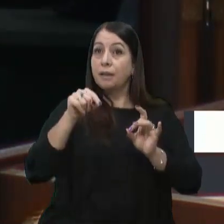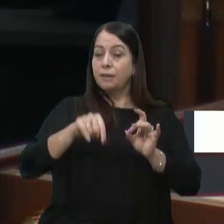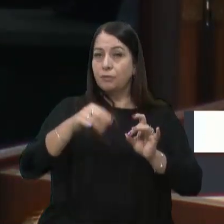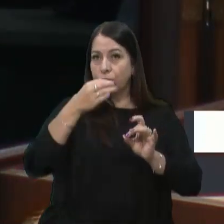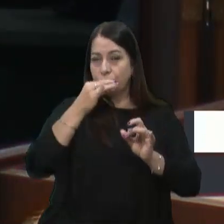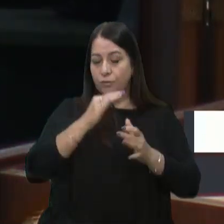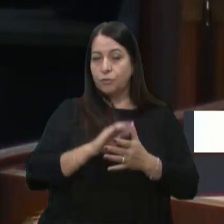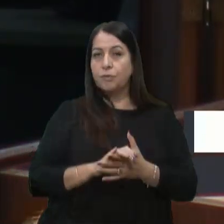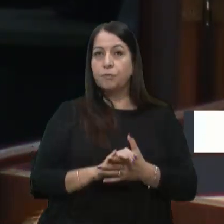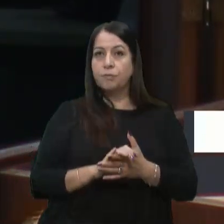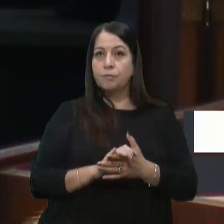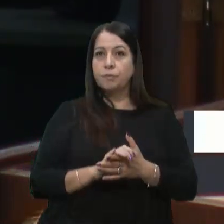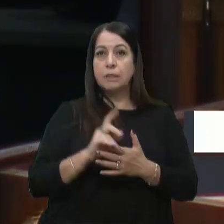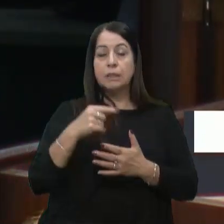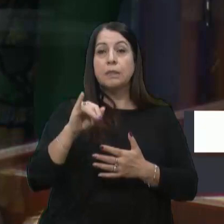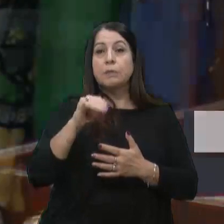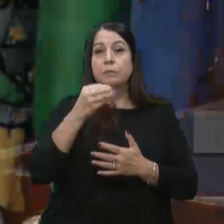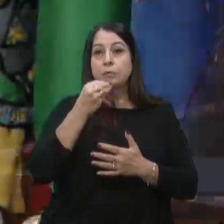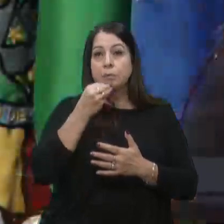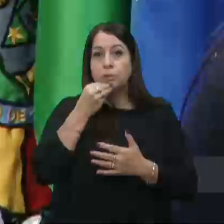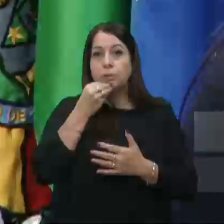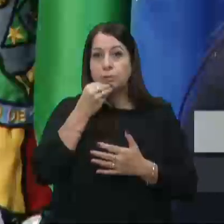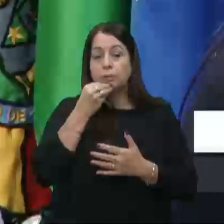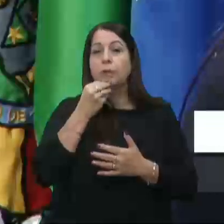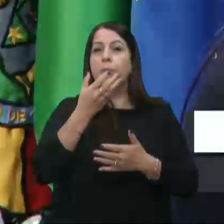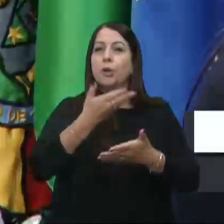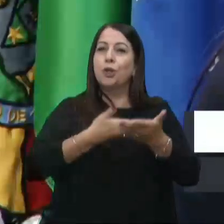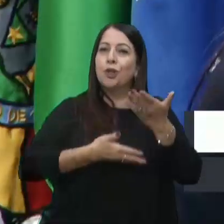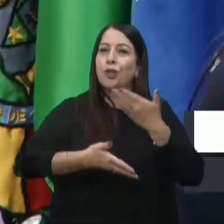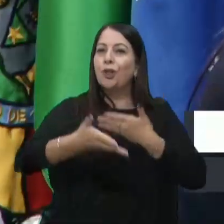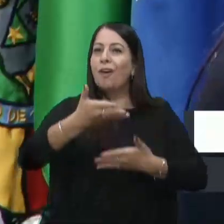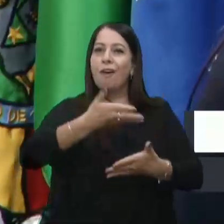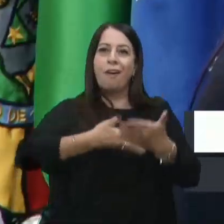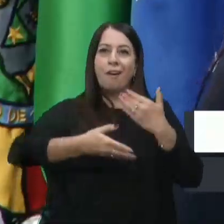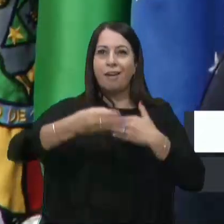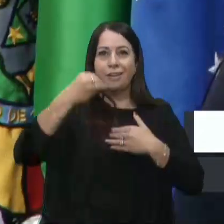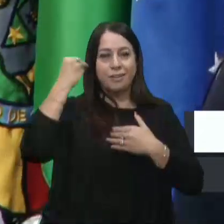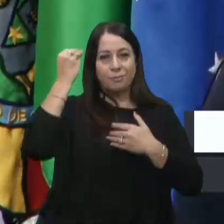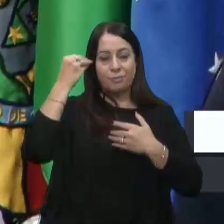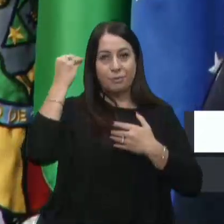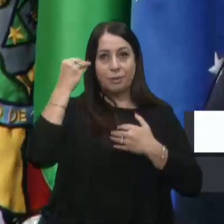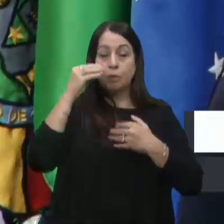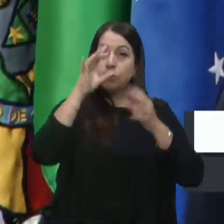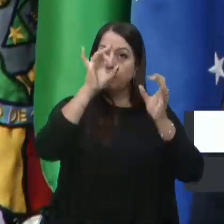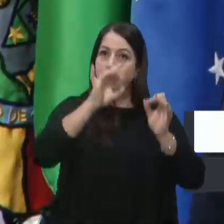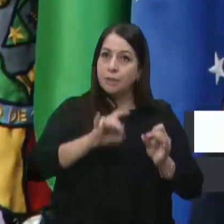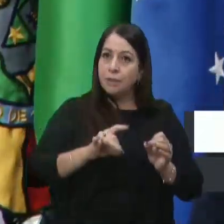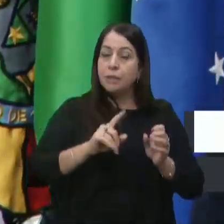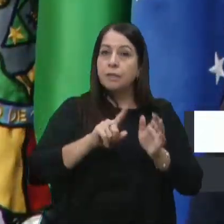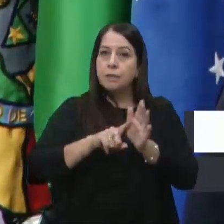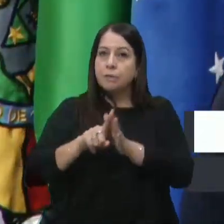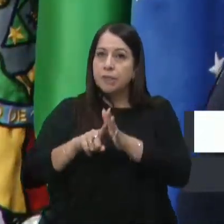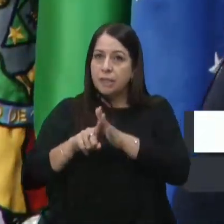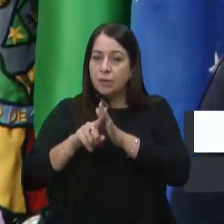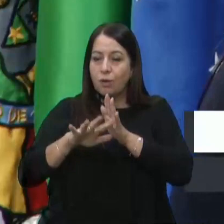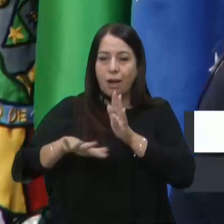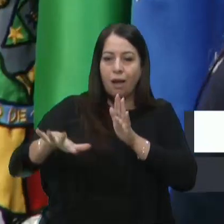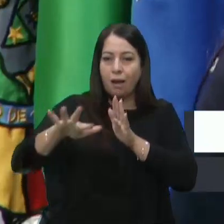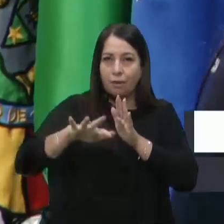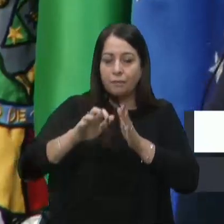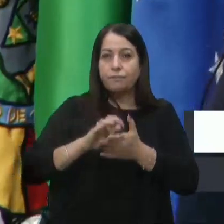do Sul, e oportunizará uma troca de experiências com especialistas e pesquisadores da